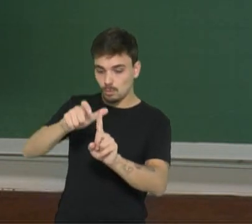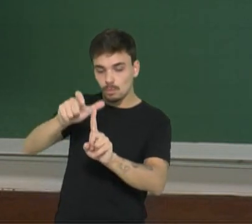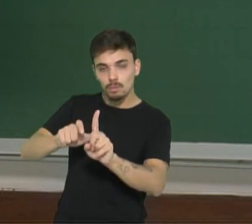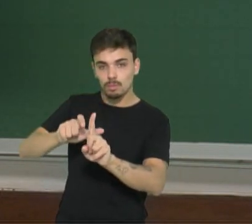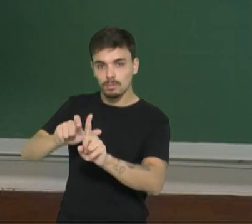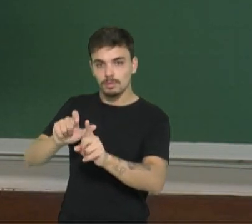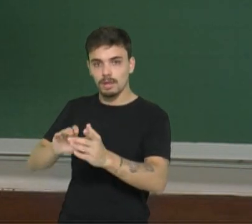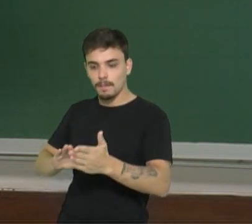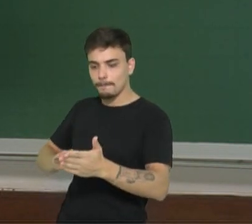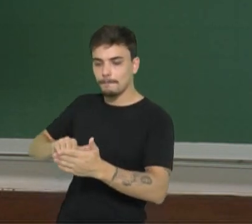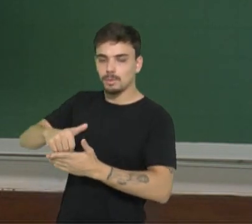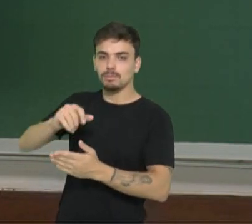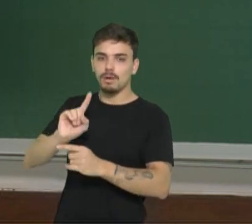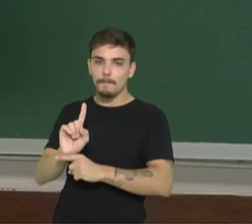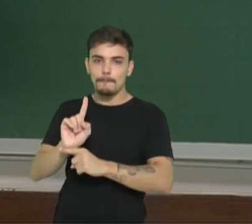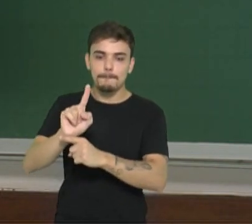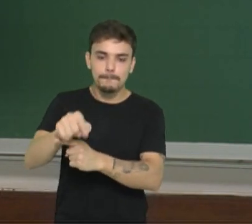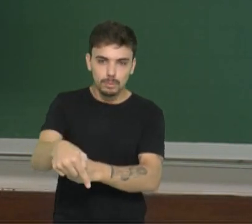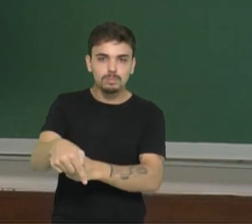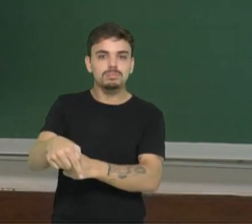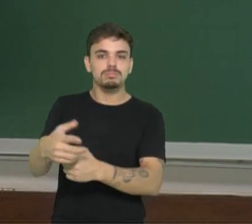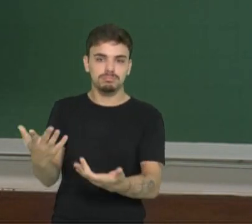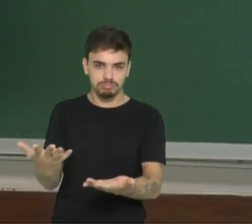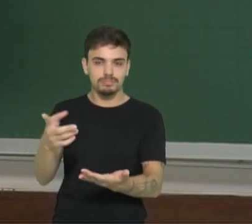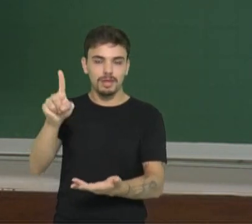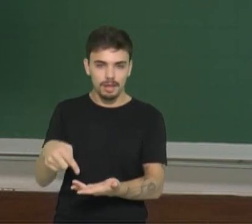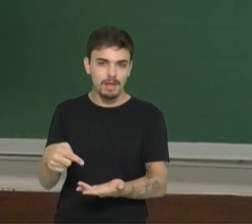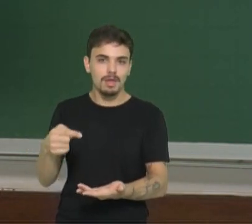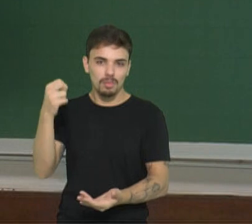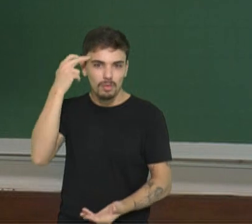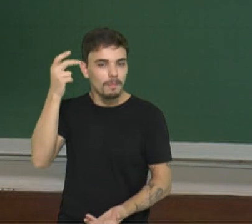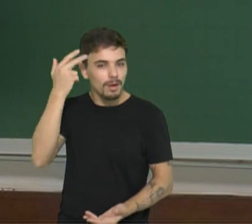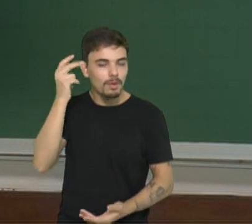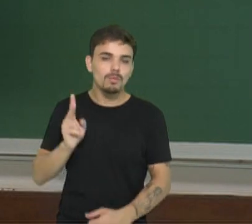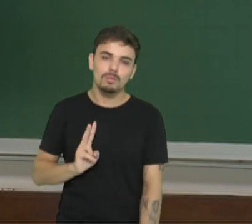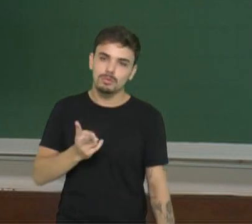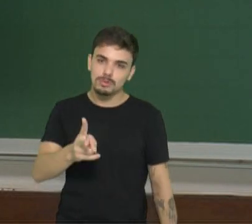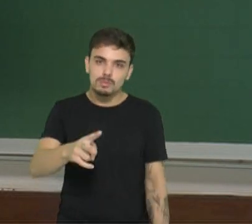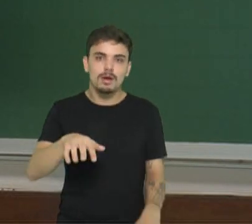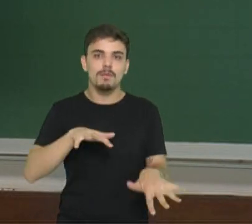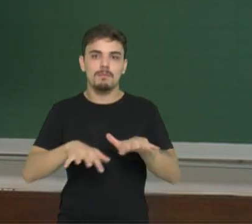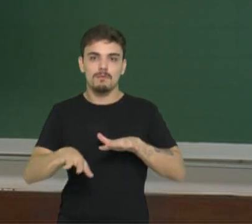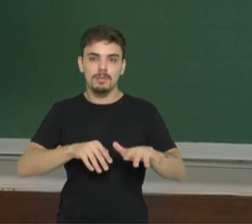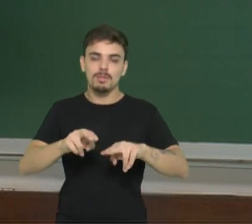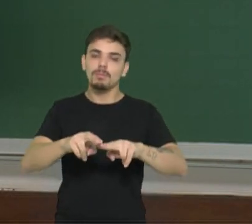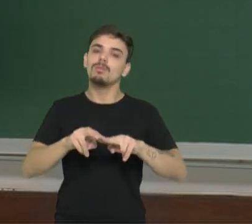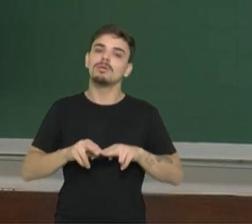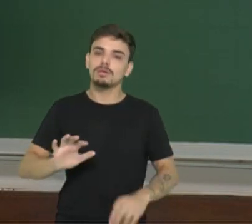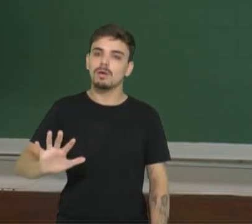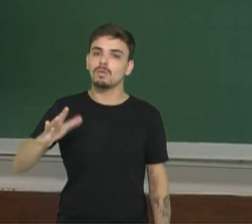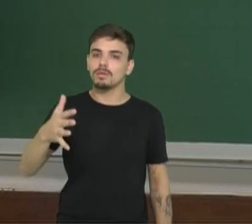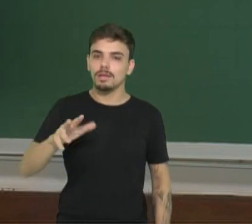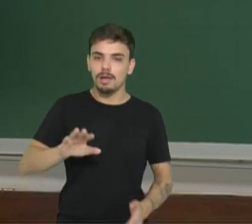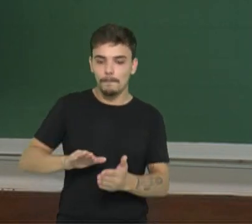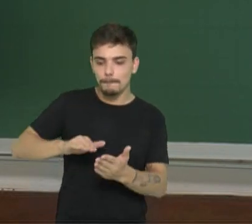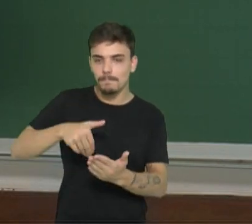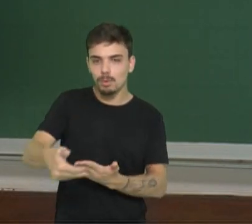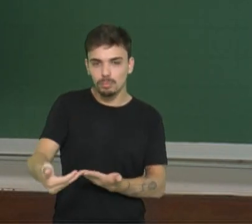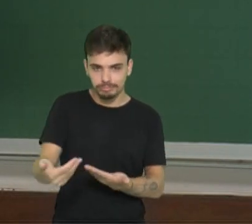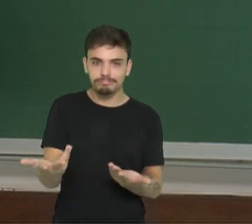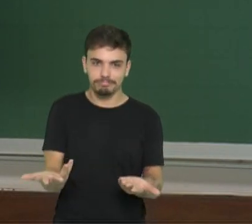sendo projetado para frente, tá? Porque é uma tendência que ele continue em movimento. Por isso que ele acaba caindo,